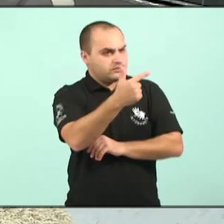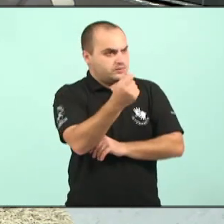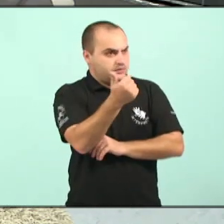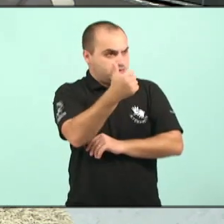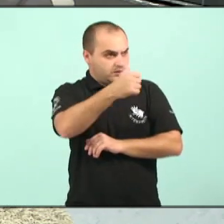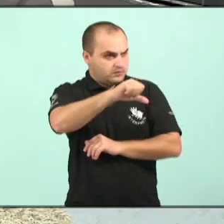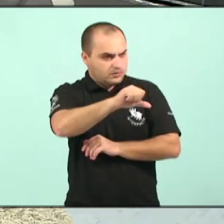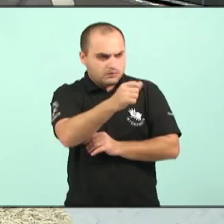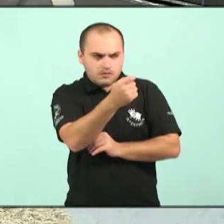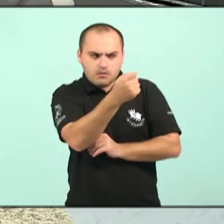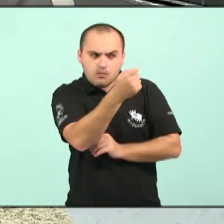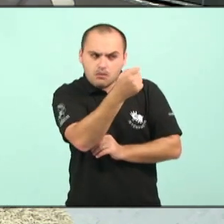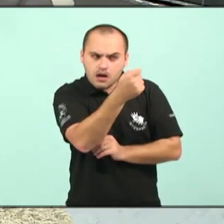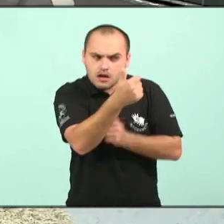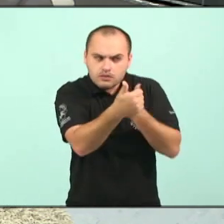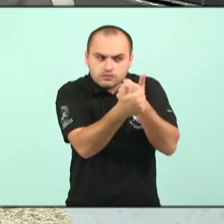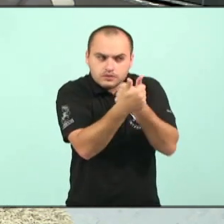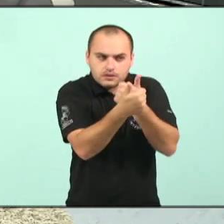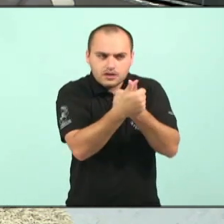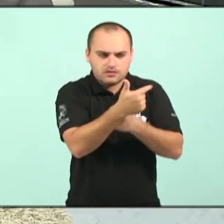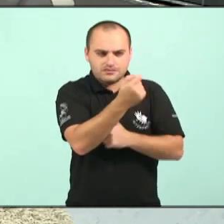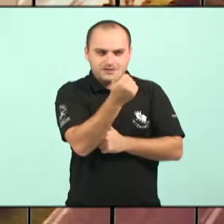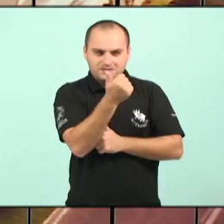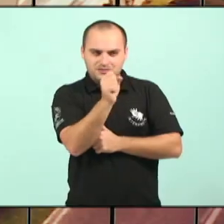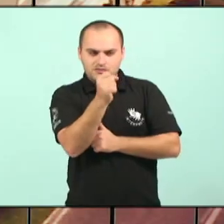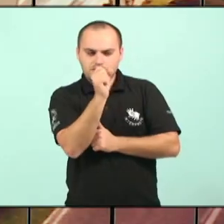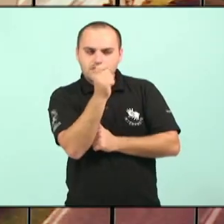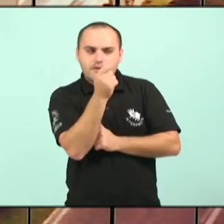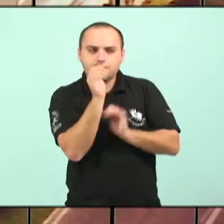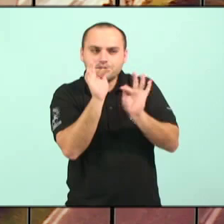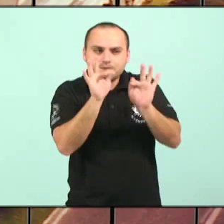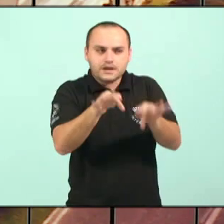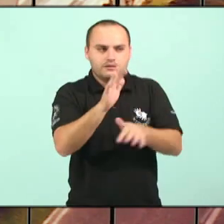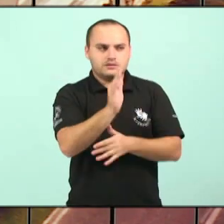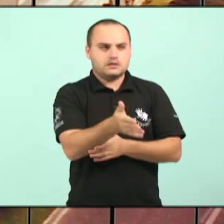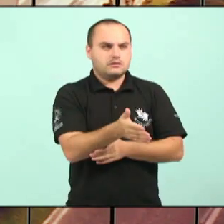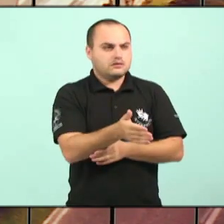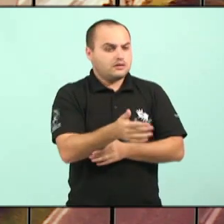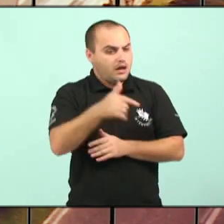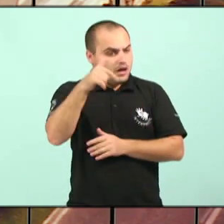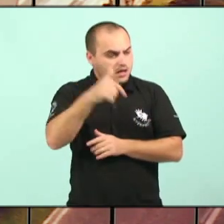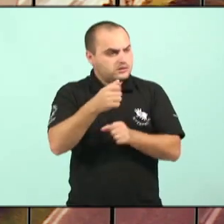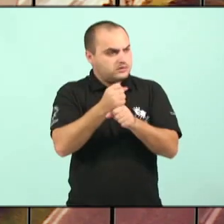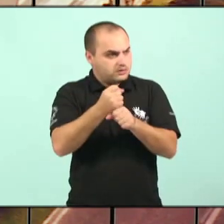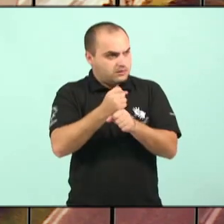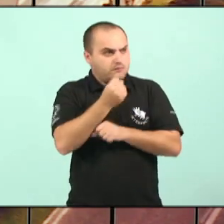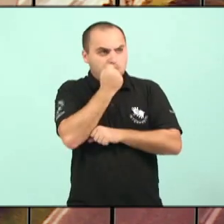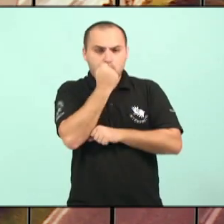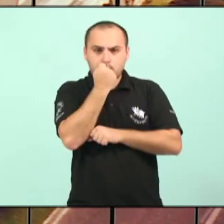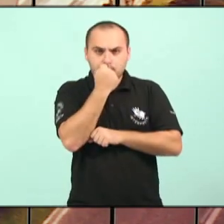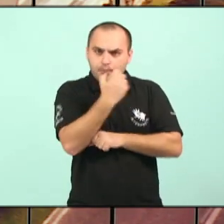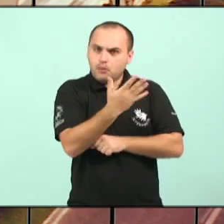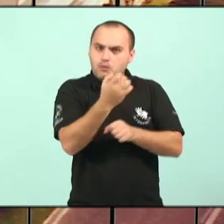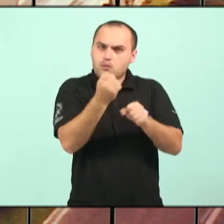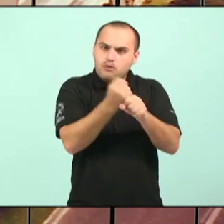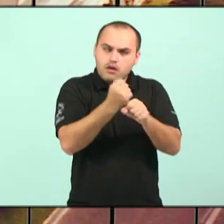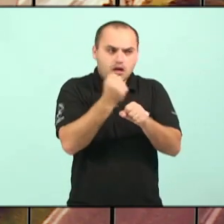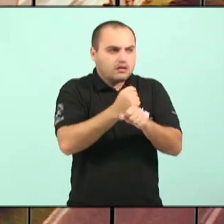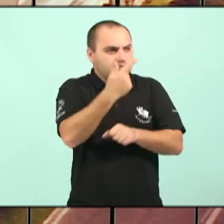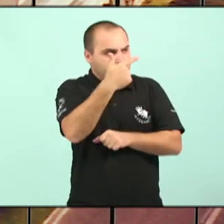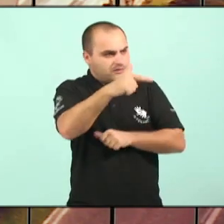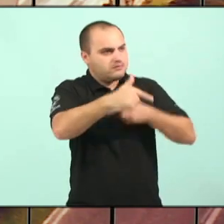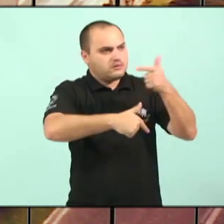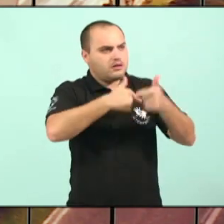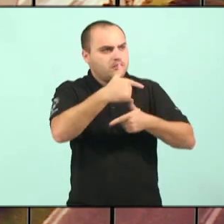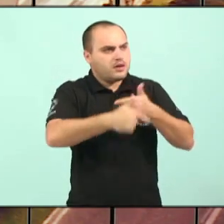batendo na porta aí e tal, 2018 está chegando ao seu final. Foi um bom ano para o seu trabalho parlamentar? O senhor